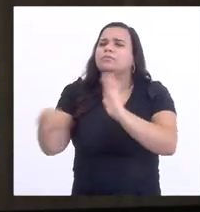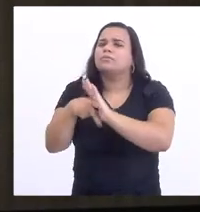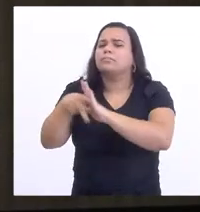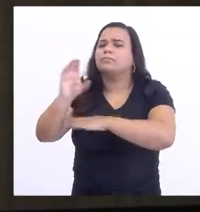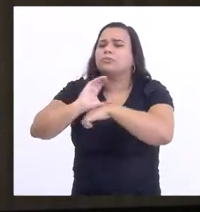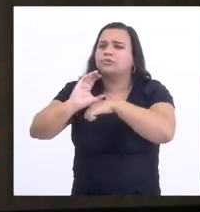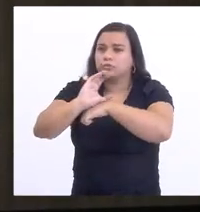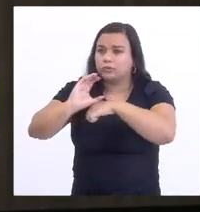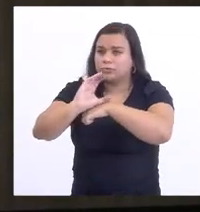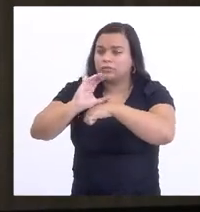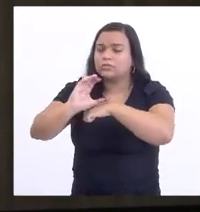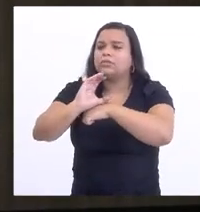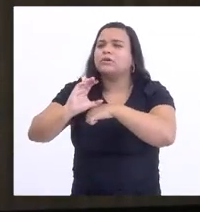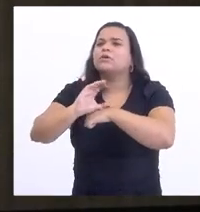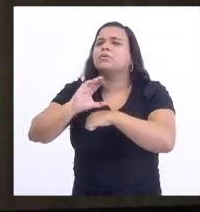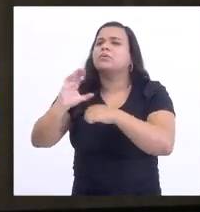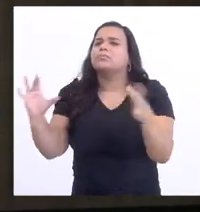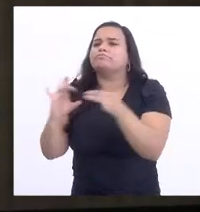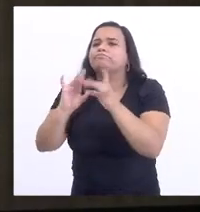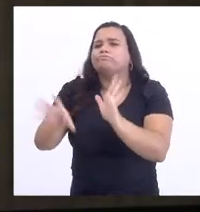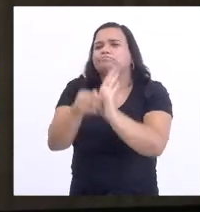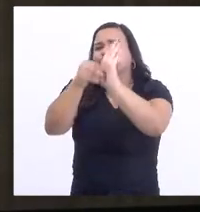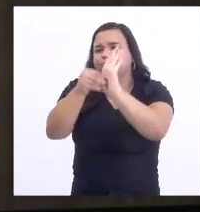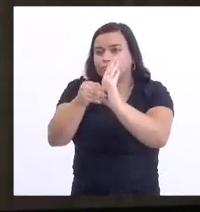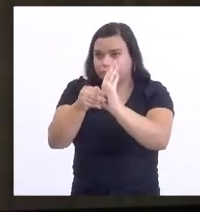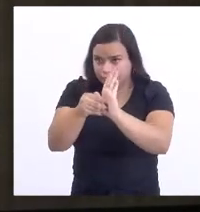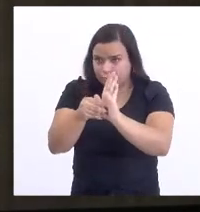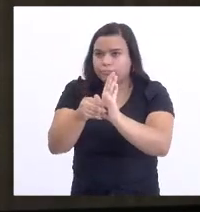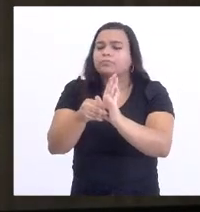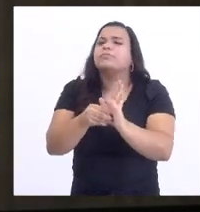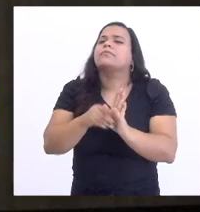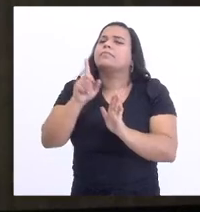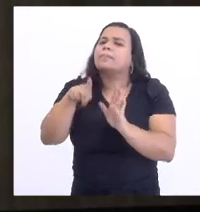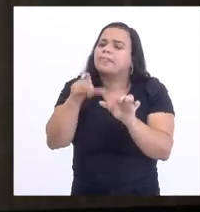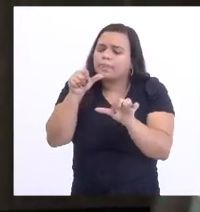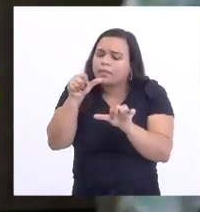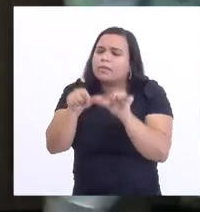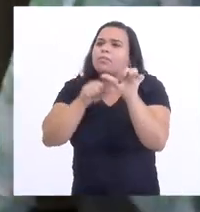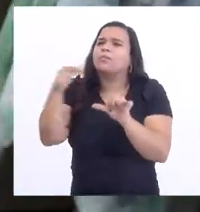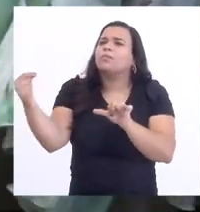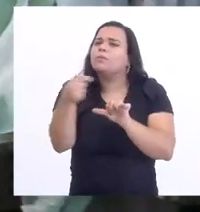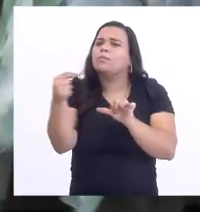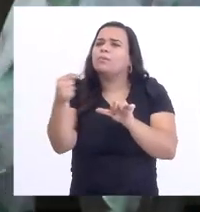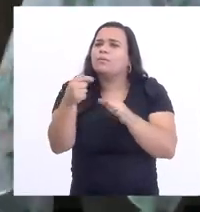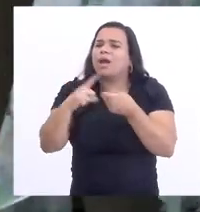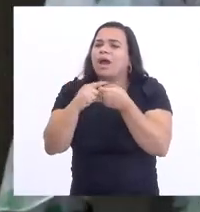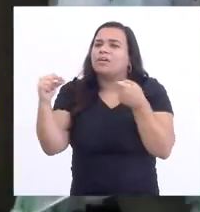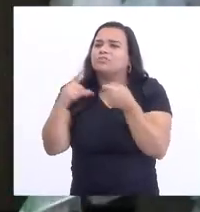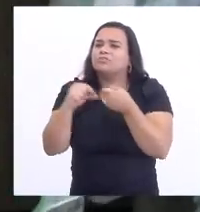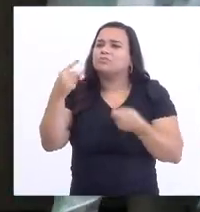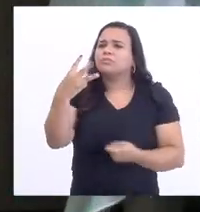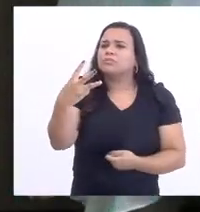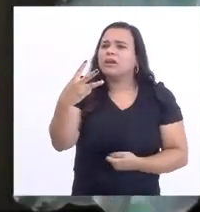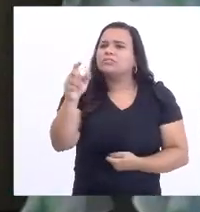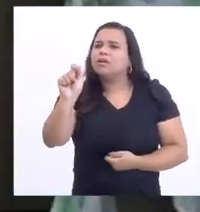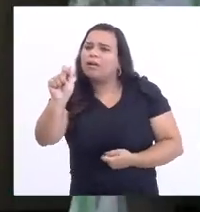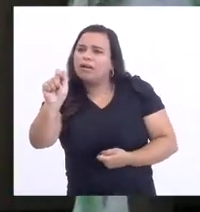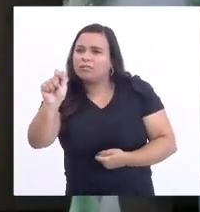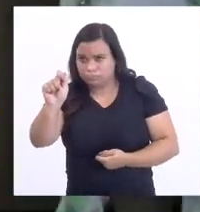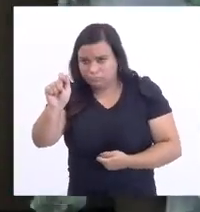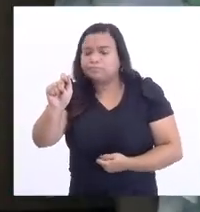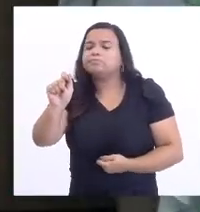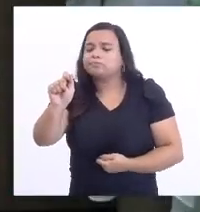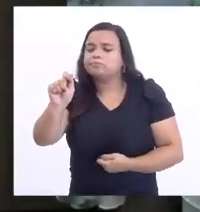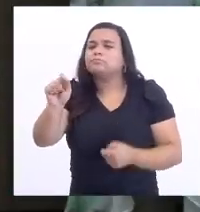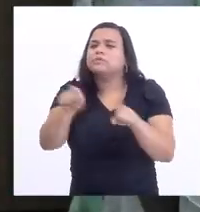constitucionalidade com emenda, alterando o artigo 3A